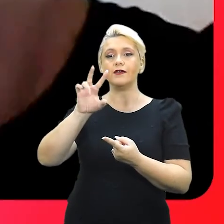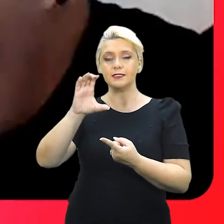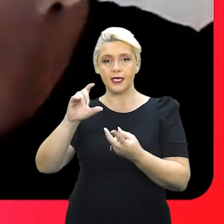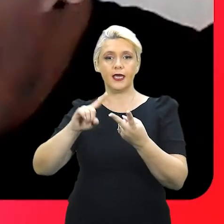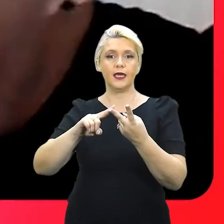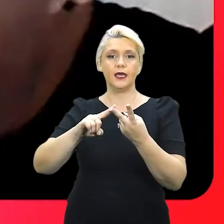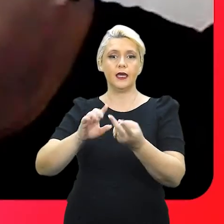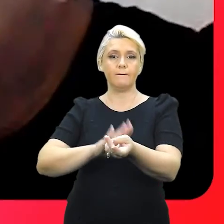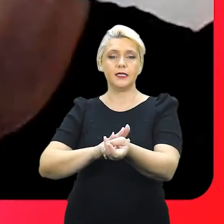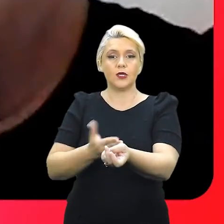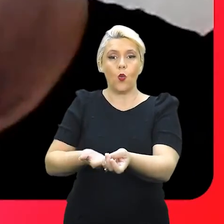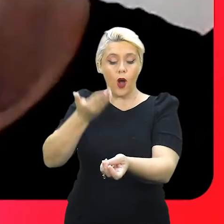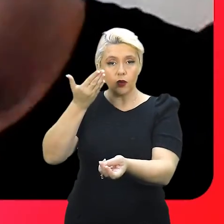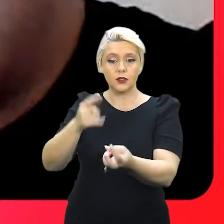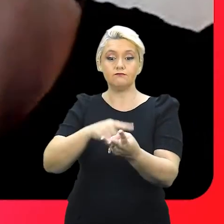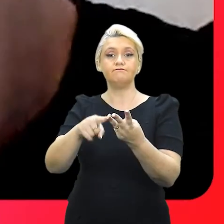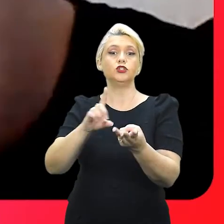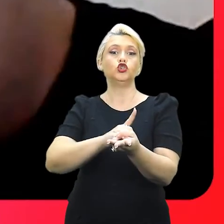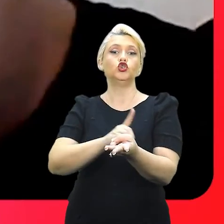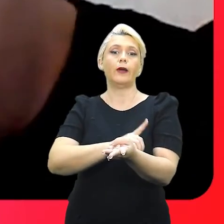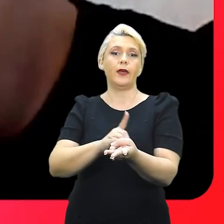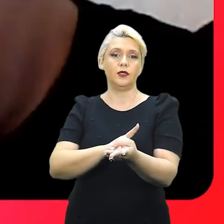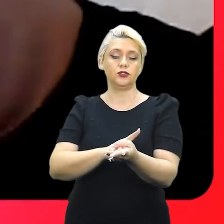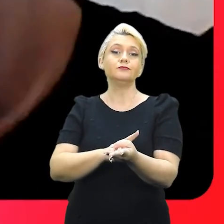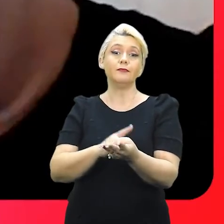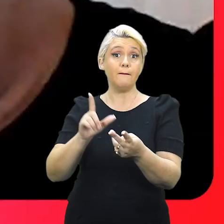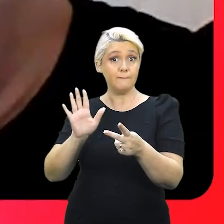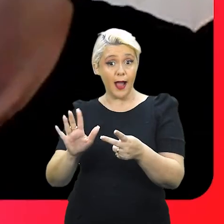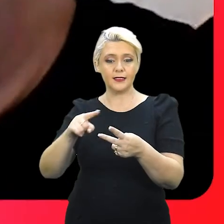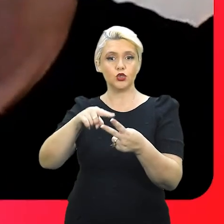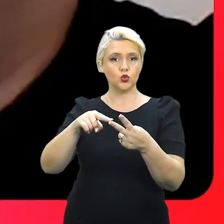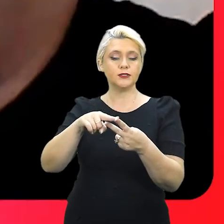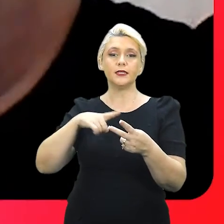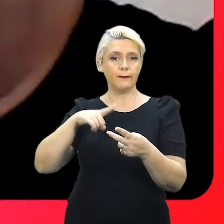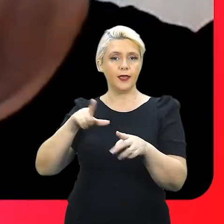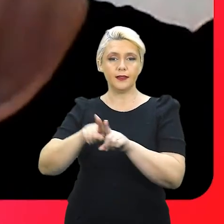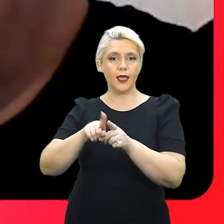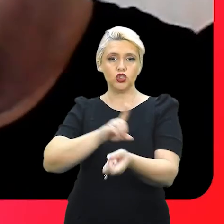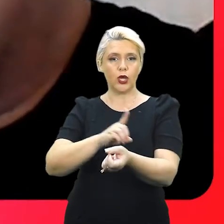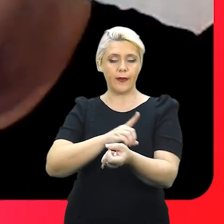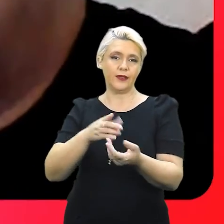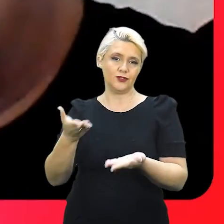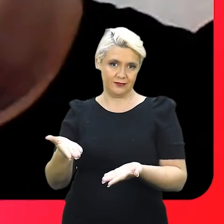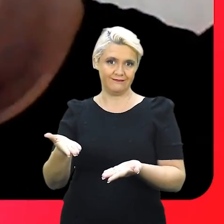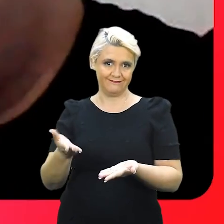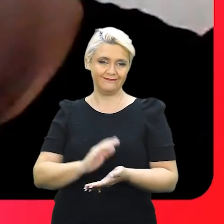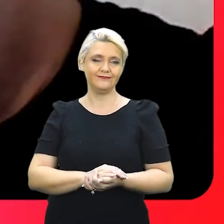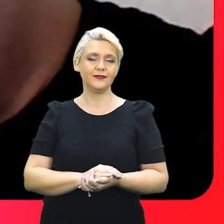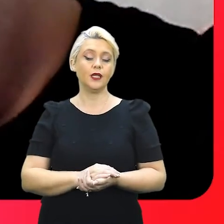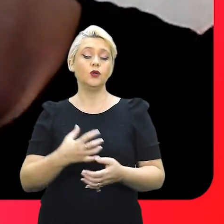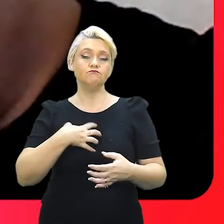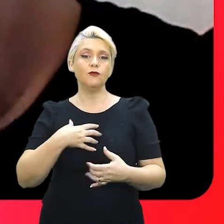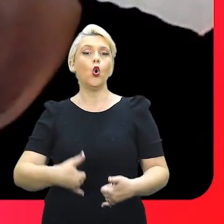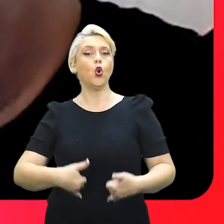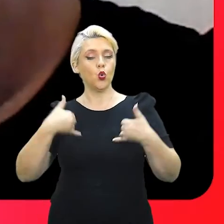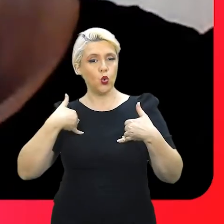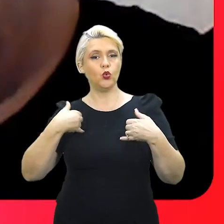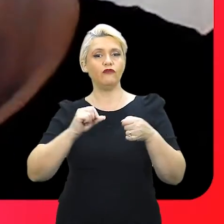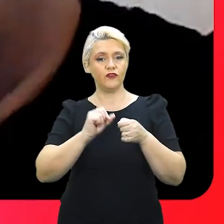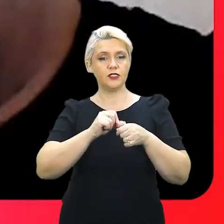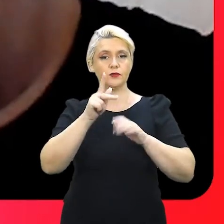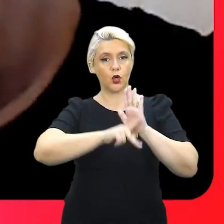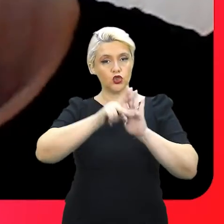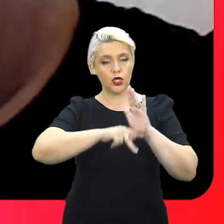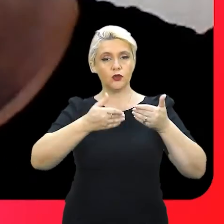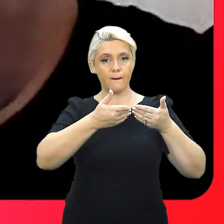são provocadas, essas 2, também pelo diabetes. Sim. Então, com muito orgulho, eu tenho